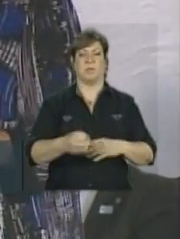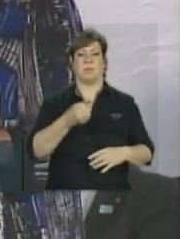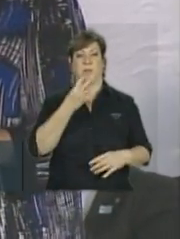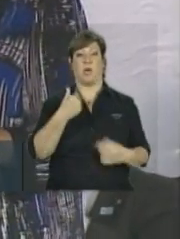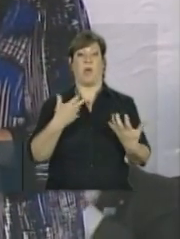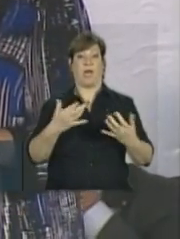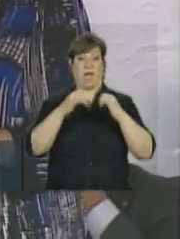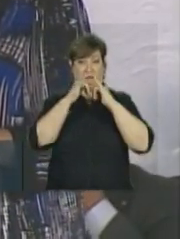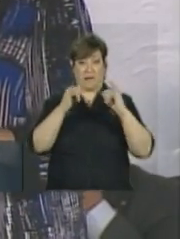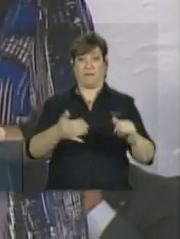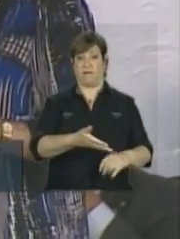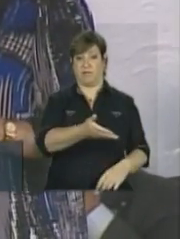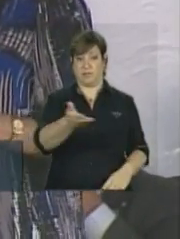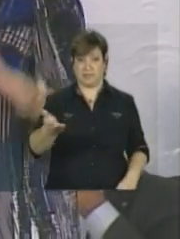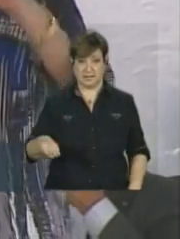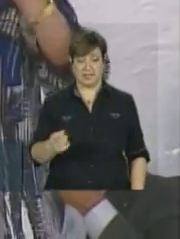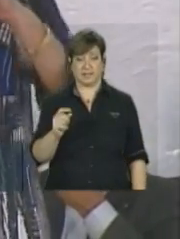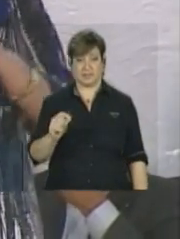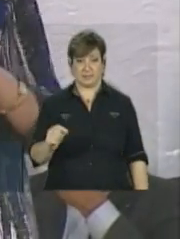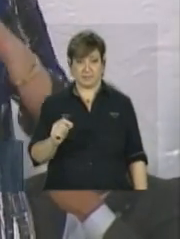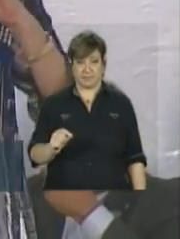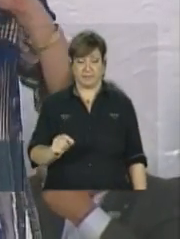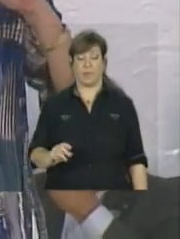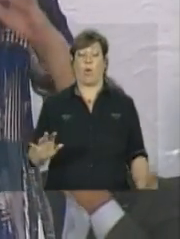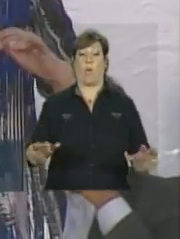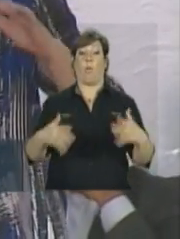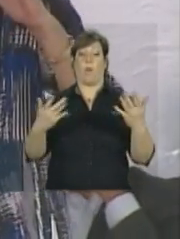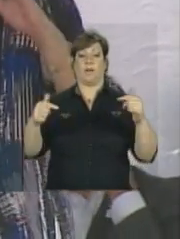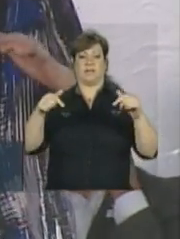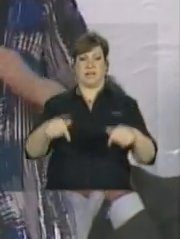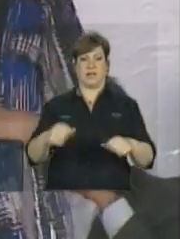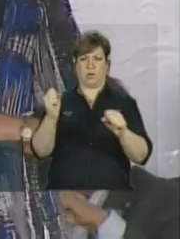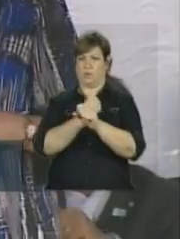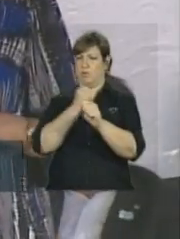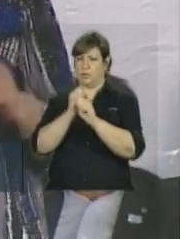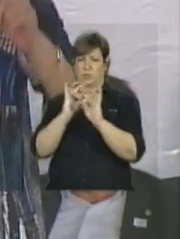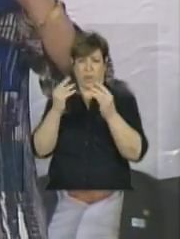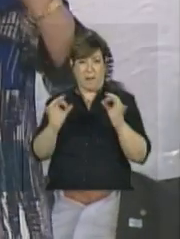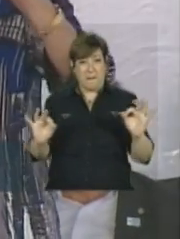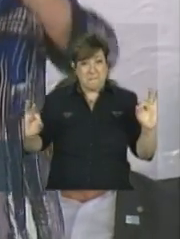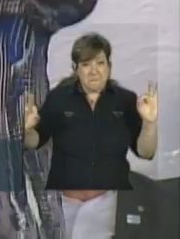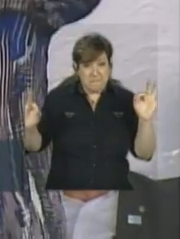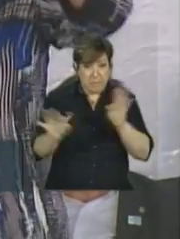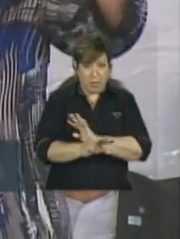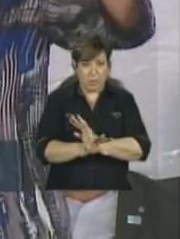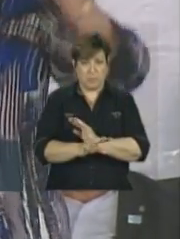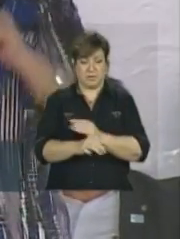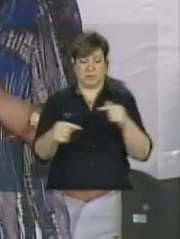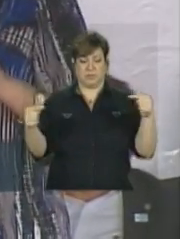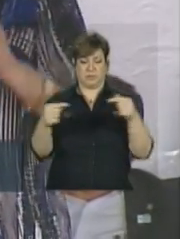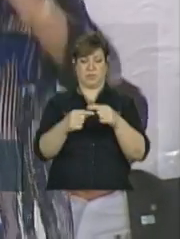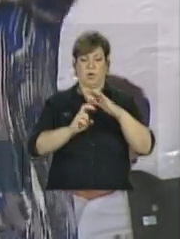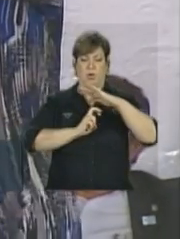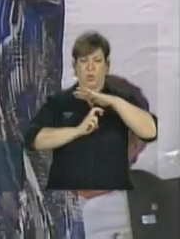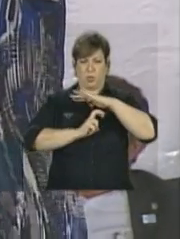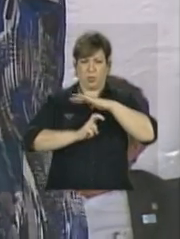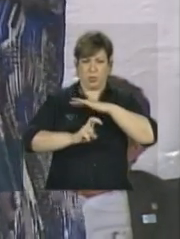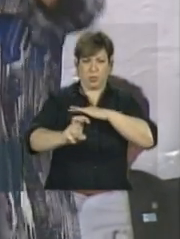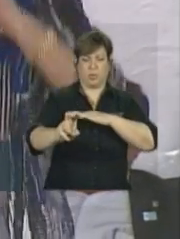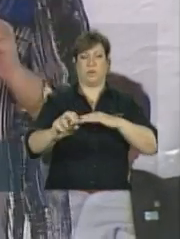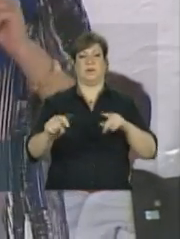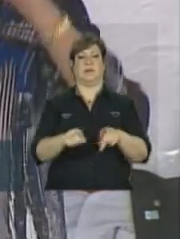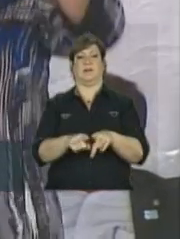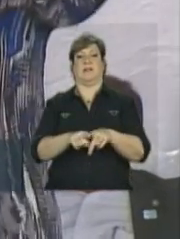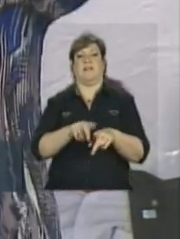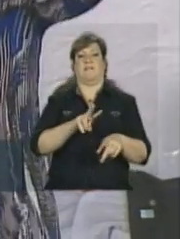quero dizer para vocês que quando essa estrutura estiver pronta, ligando o metrô, o